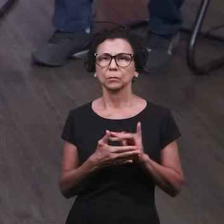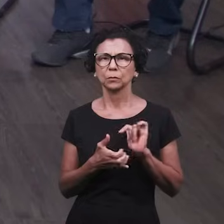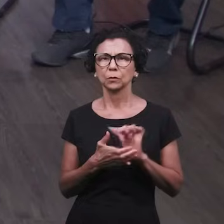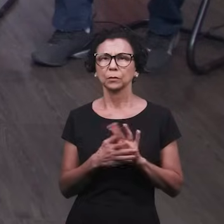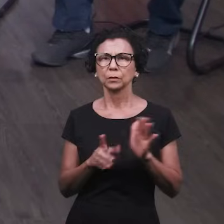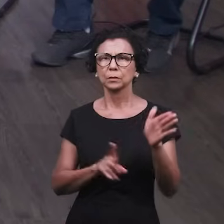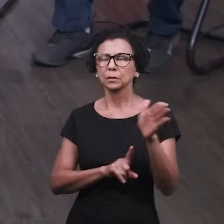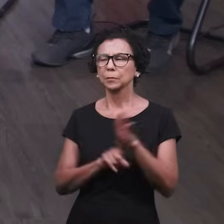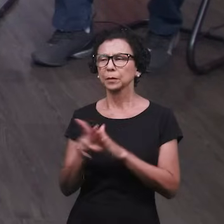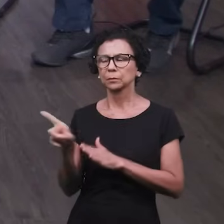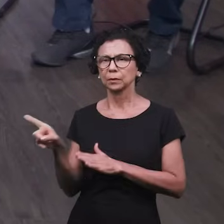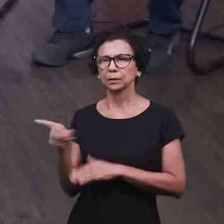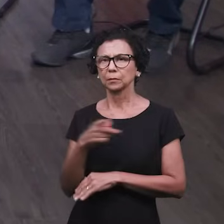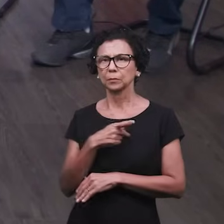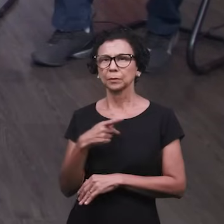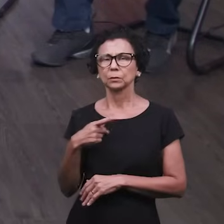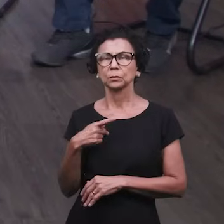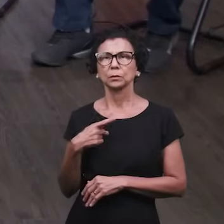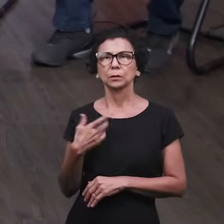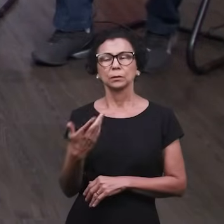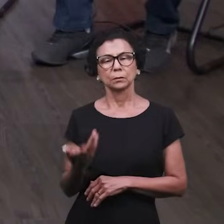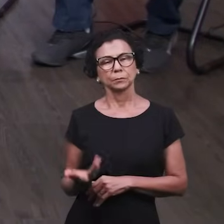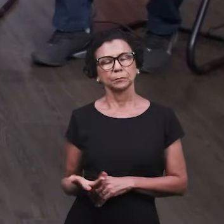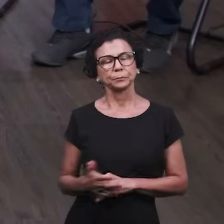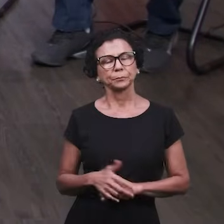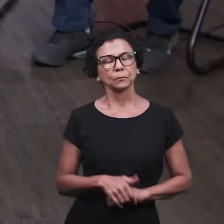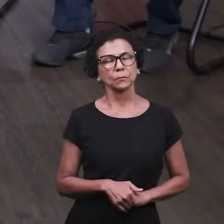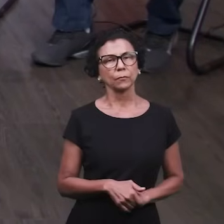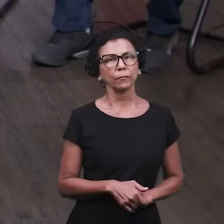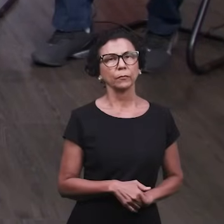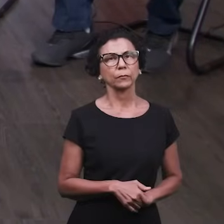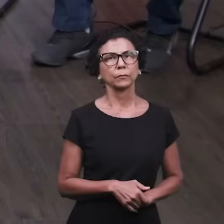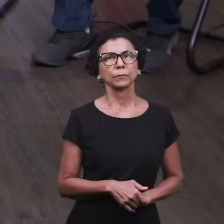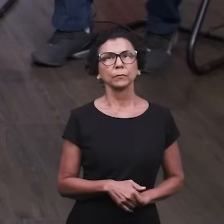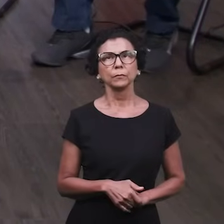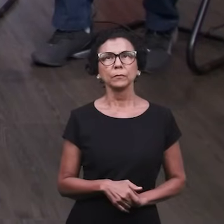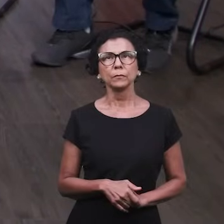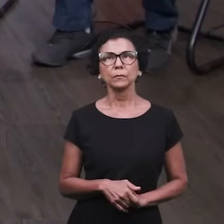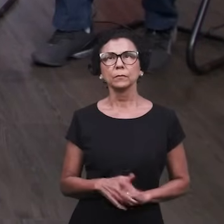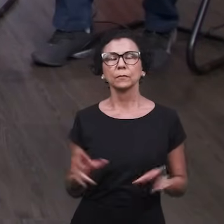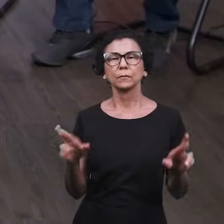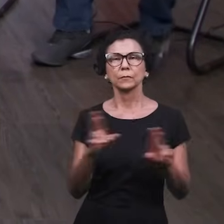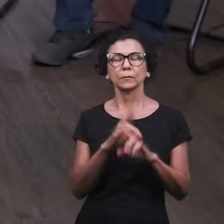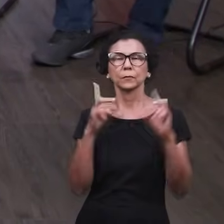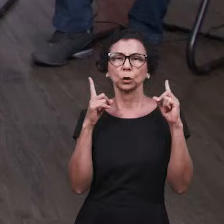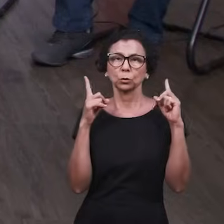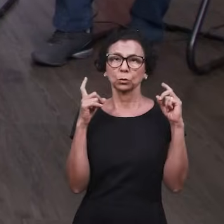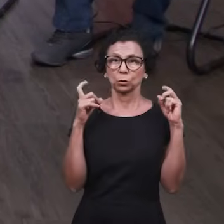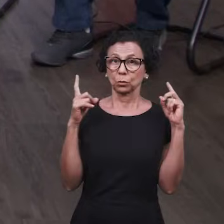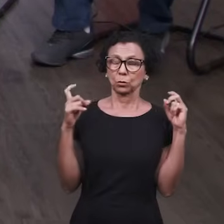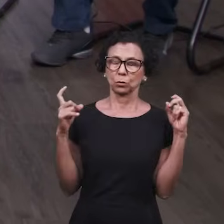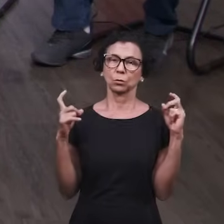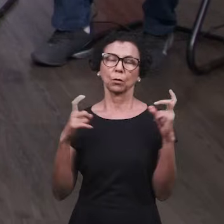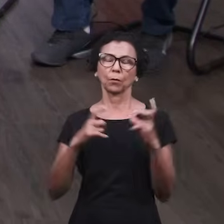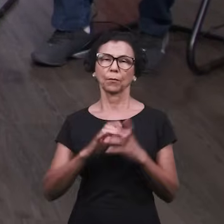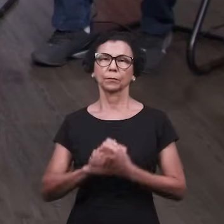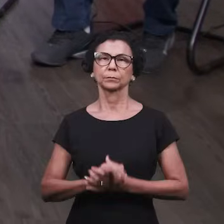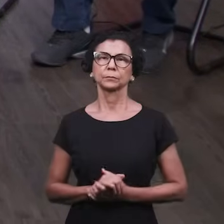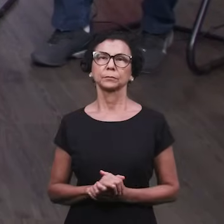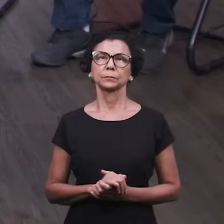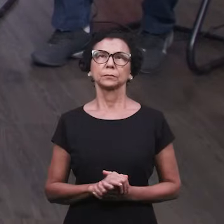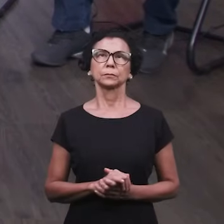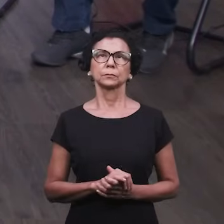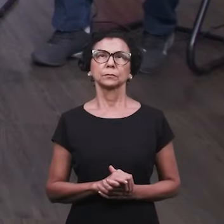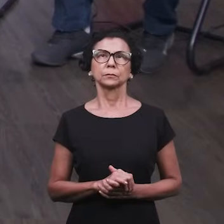Qual a pergunta que o senhor faria para o pastor Ranier sobre isso? Então, nós estávamos falando a respeito da questão do som, que o senhor